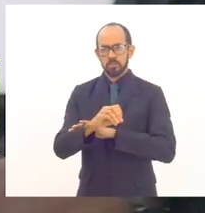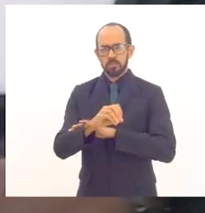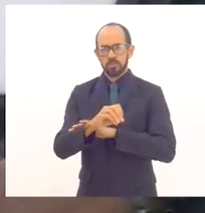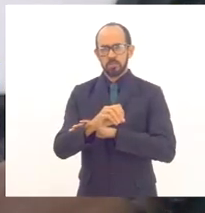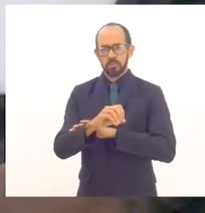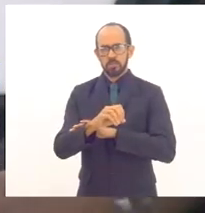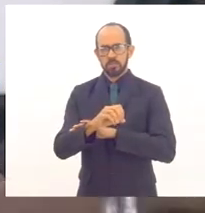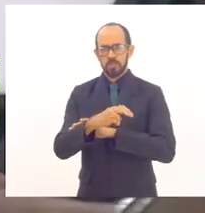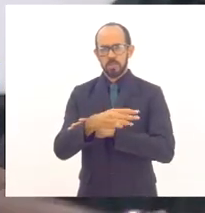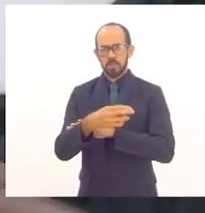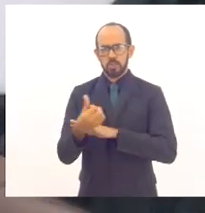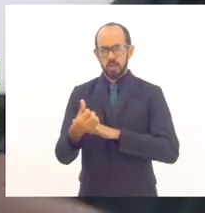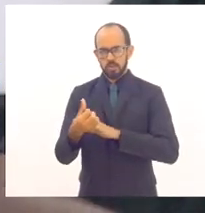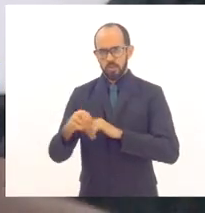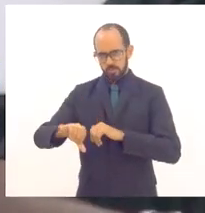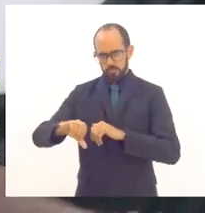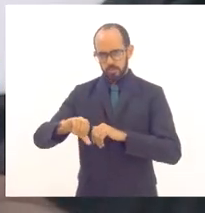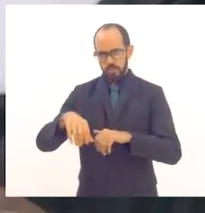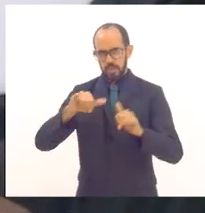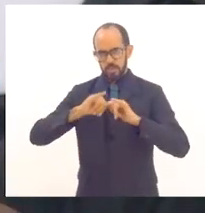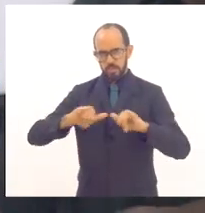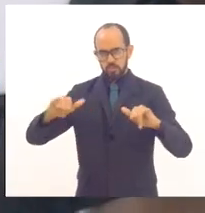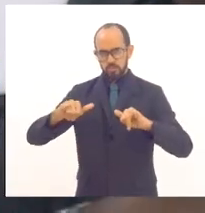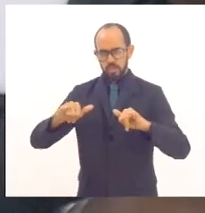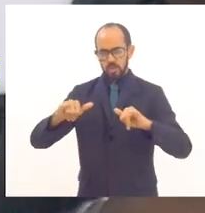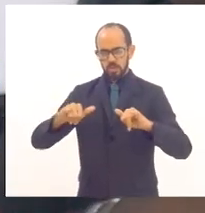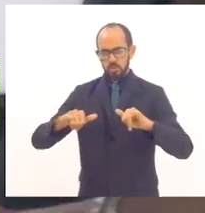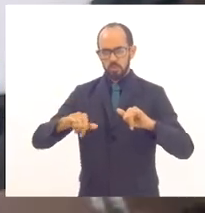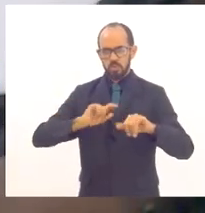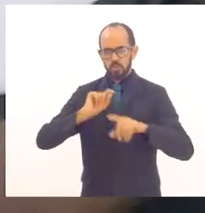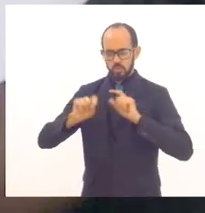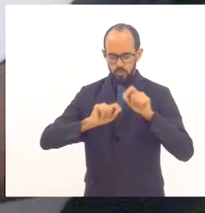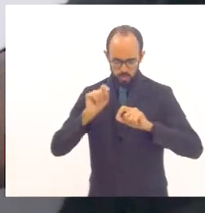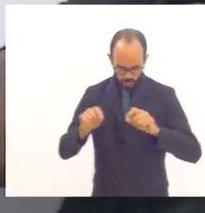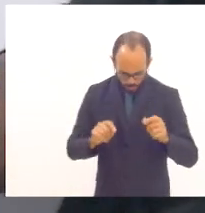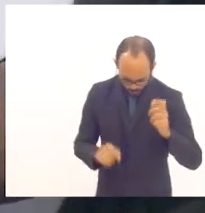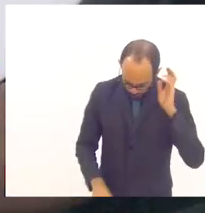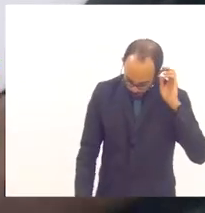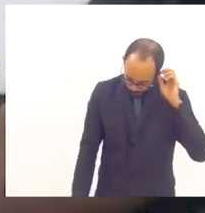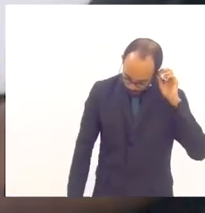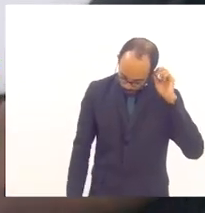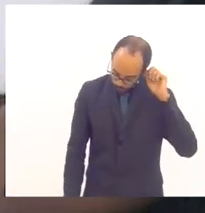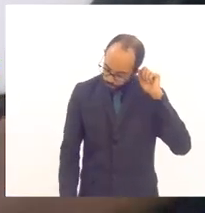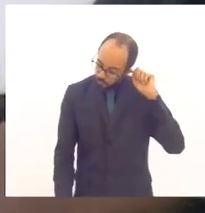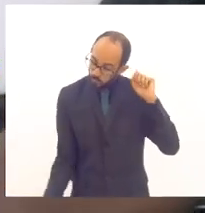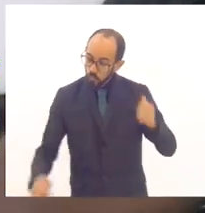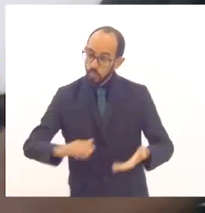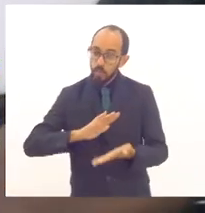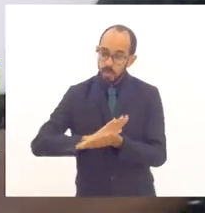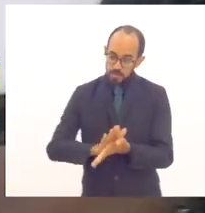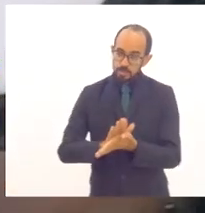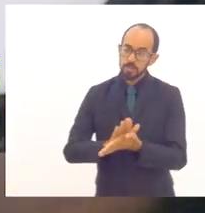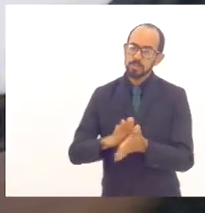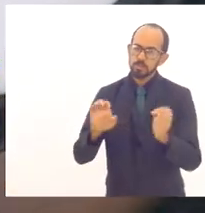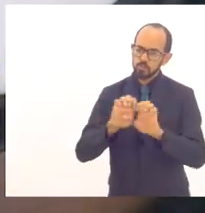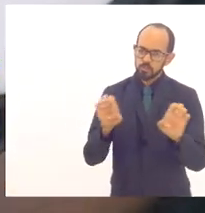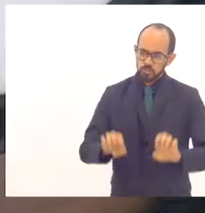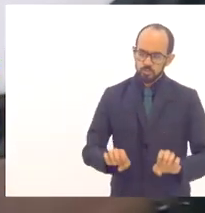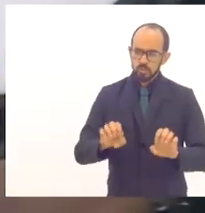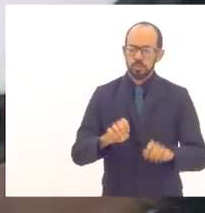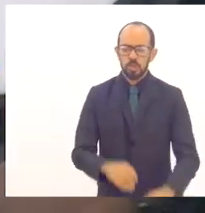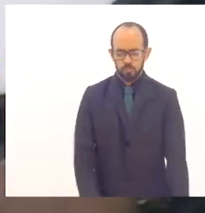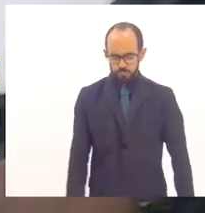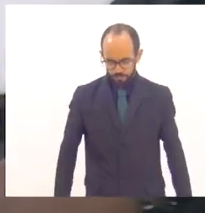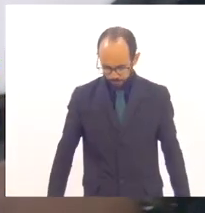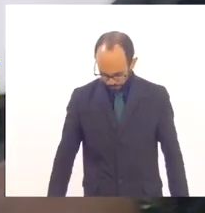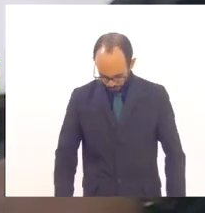escolas, denunciando o bom e velho, né, sendo irônica, racismo institucional e racismo